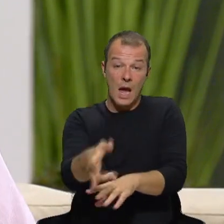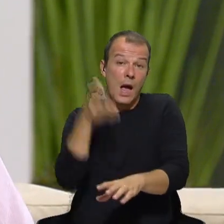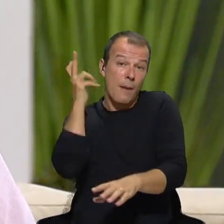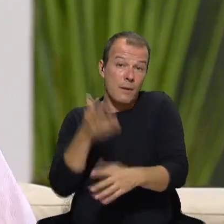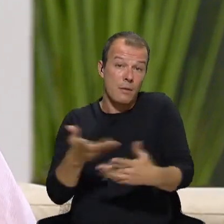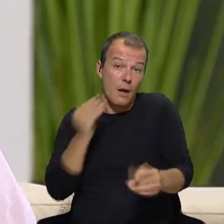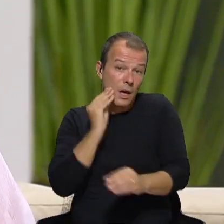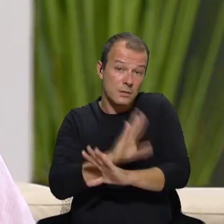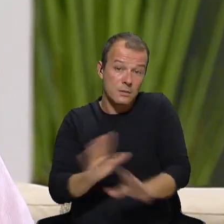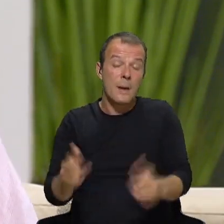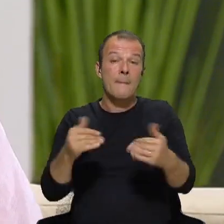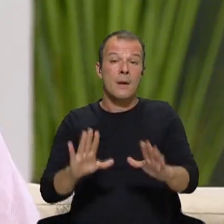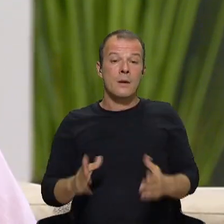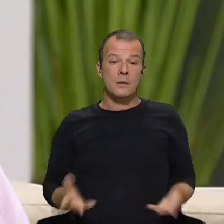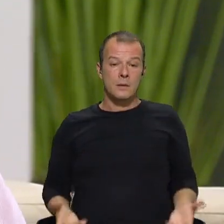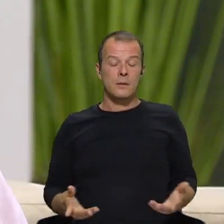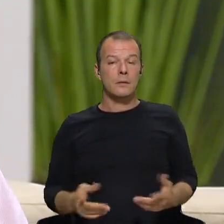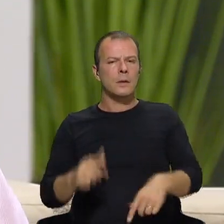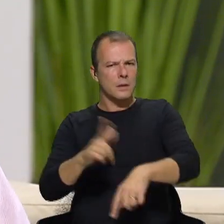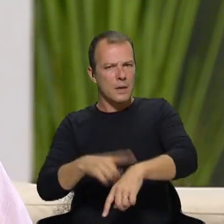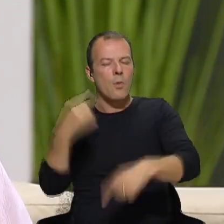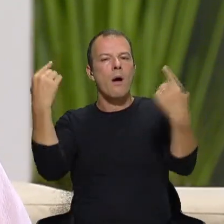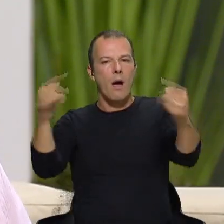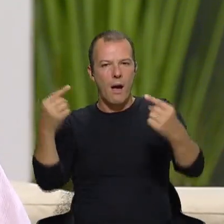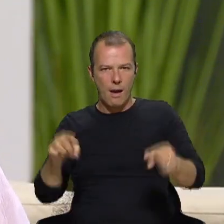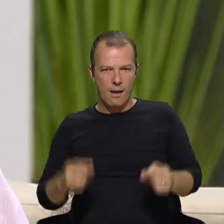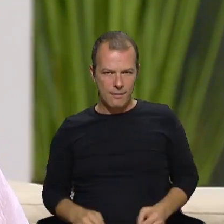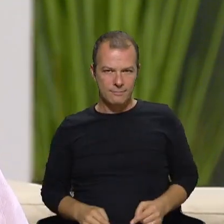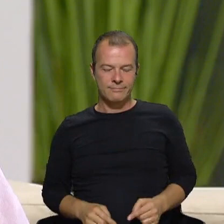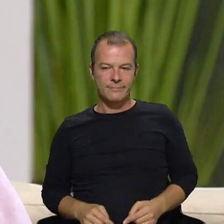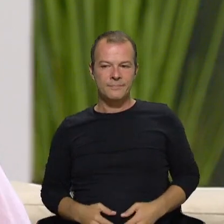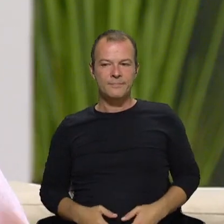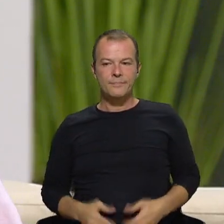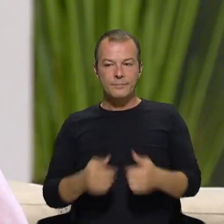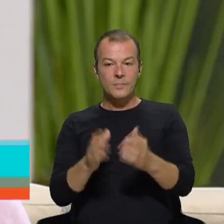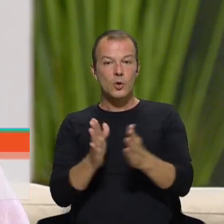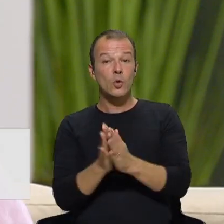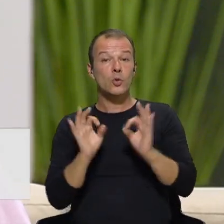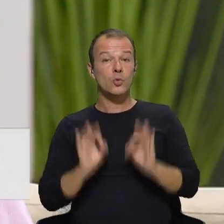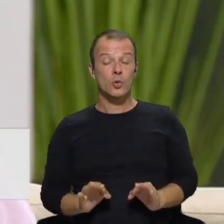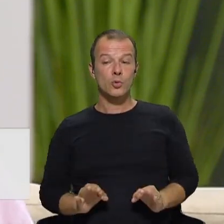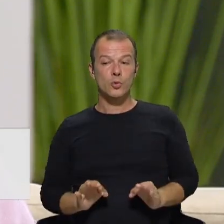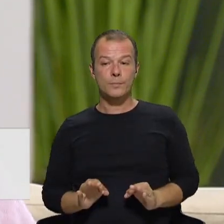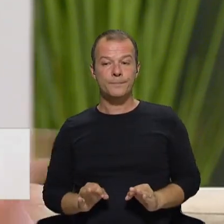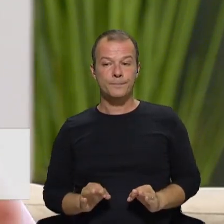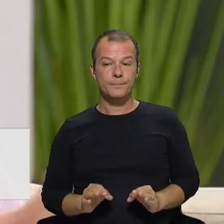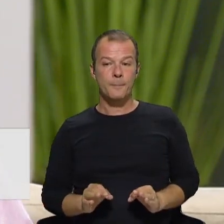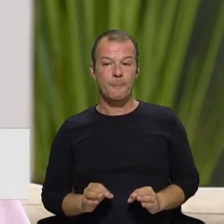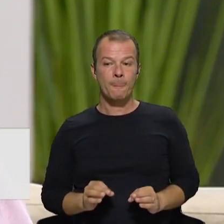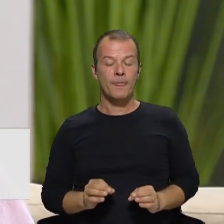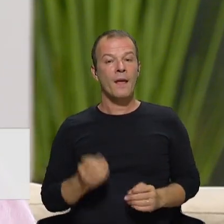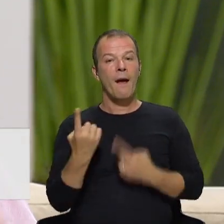rápida, mas há sempre tempo. Claro que sim. E todos aqueles que de